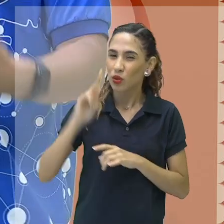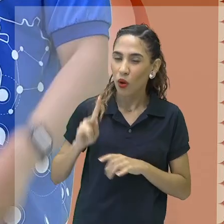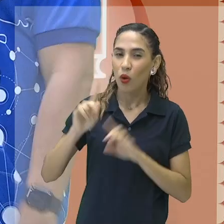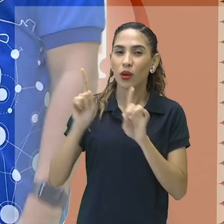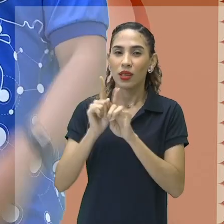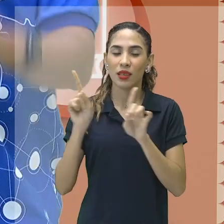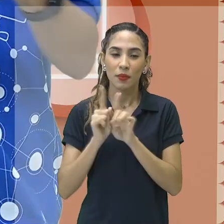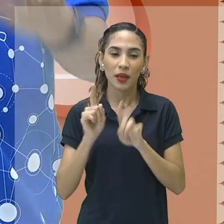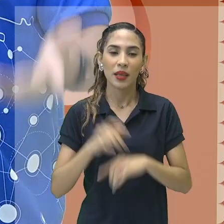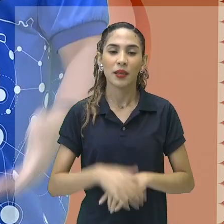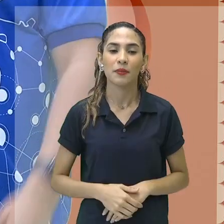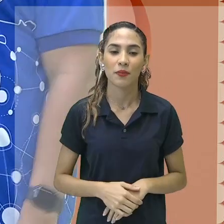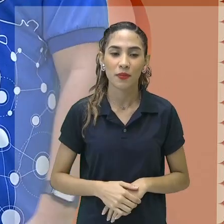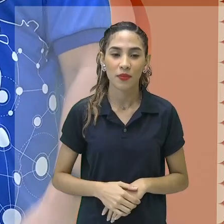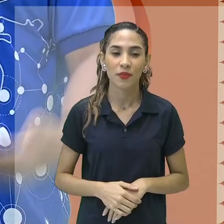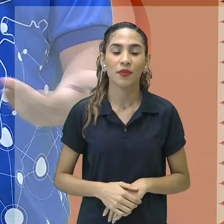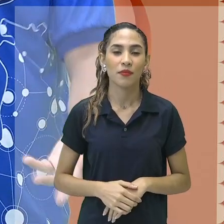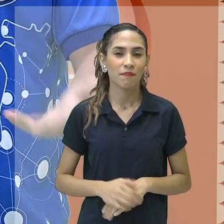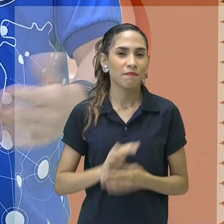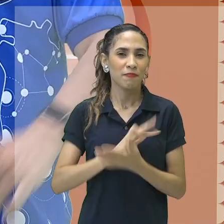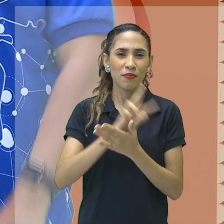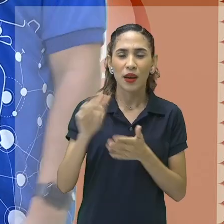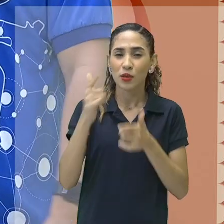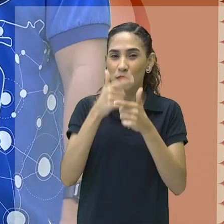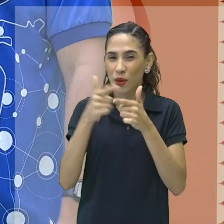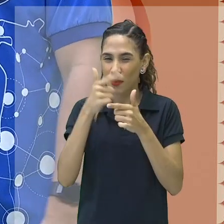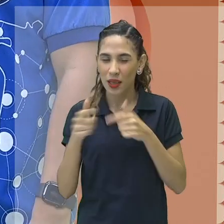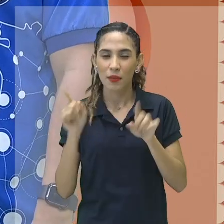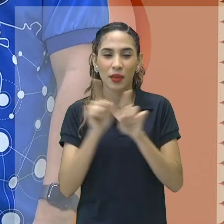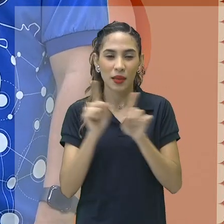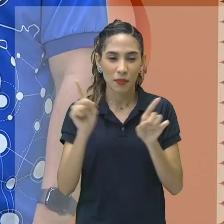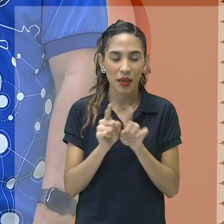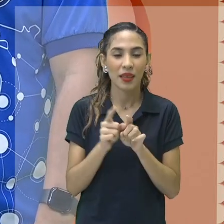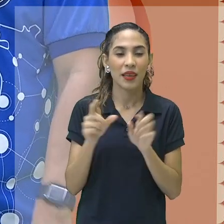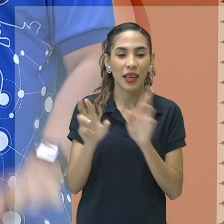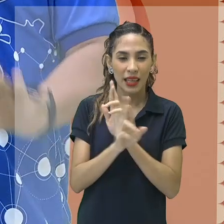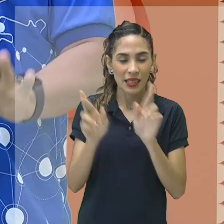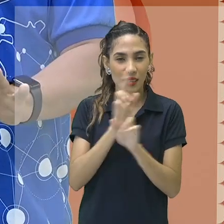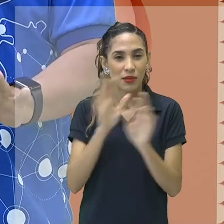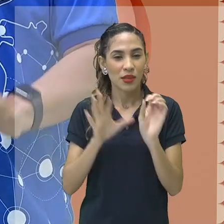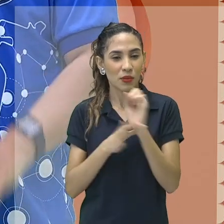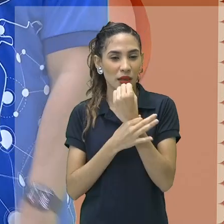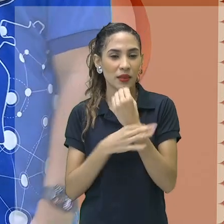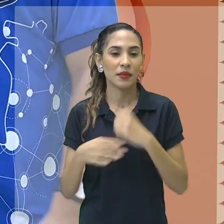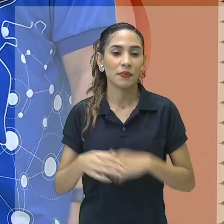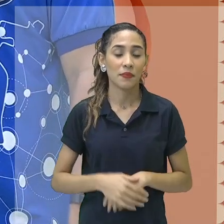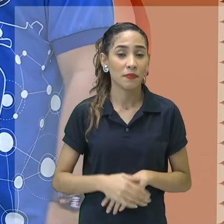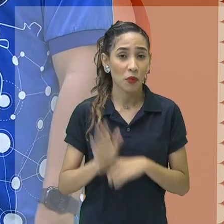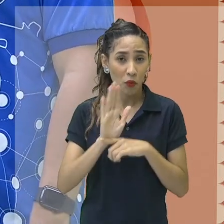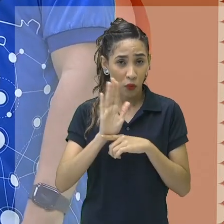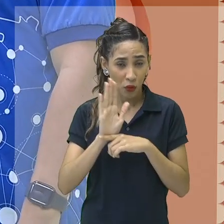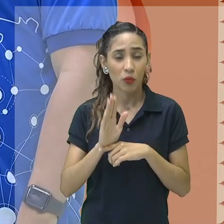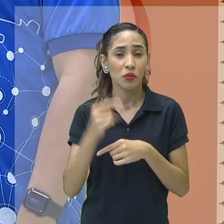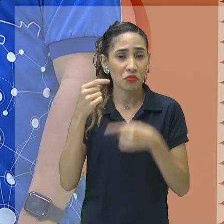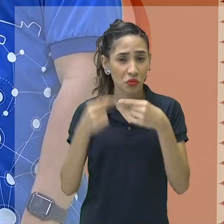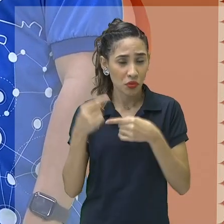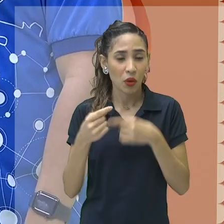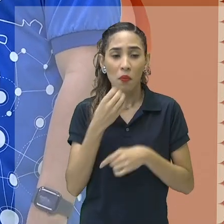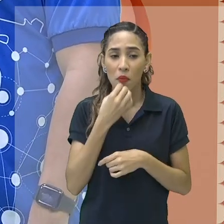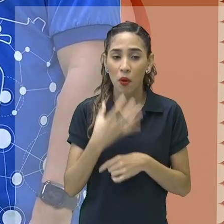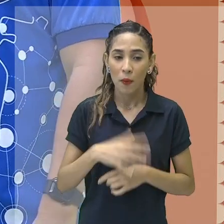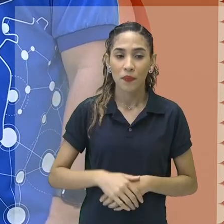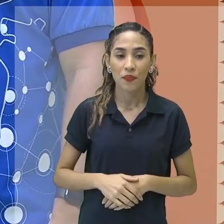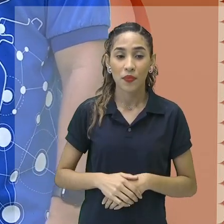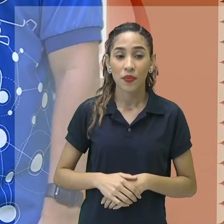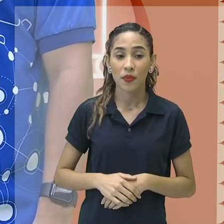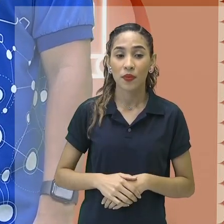envolvendo milícias, né, que também é outro problema com relação à segurança, né? Então é um filme que faz uma discussão muito legal. E esse outro filme